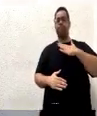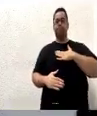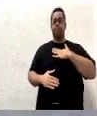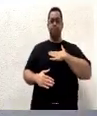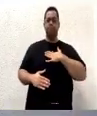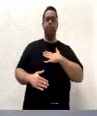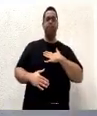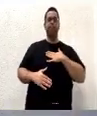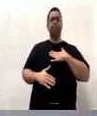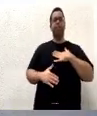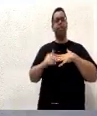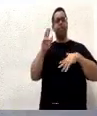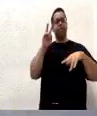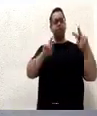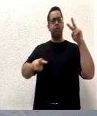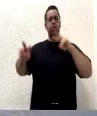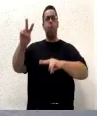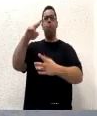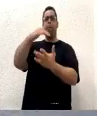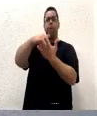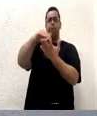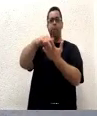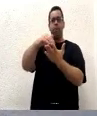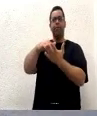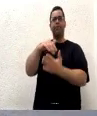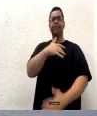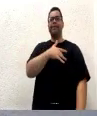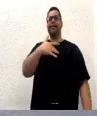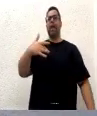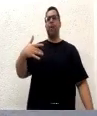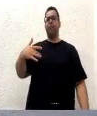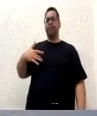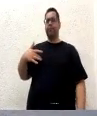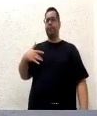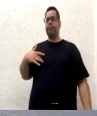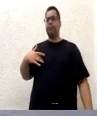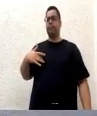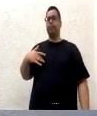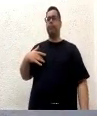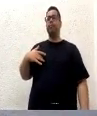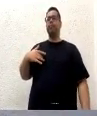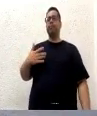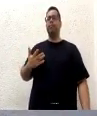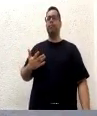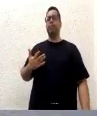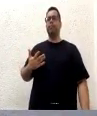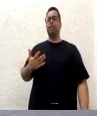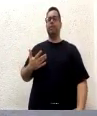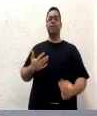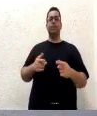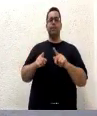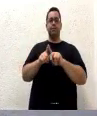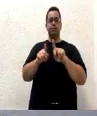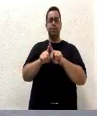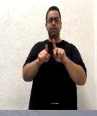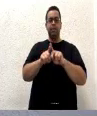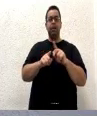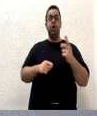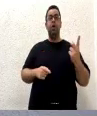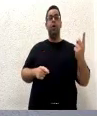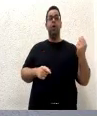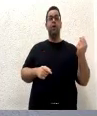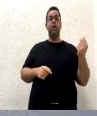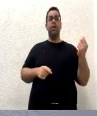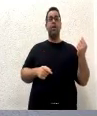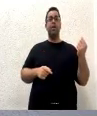como Secretaria de Saúde. E uma coisa que nos ajuda muito é todos os recursos que Cordeirópolis